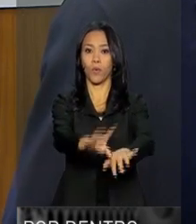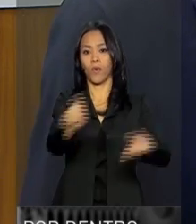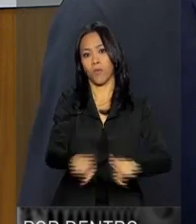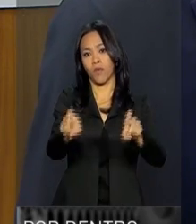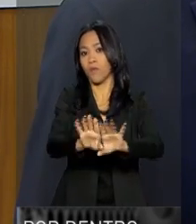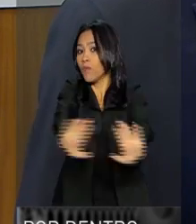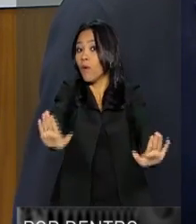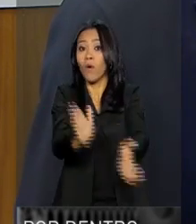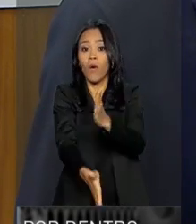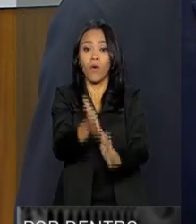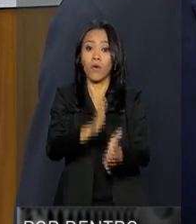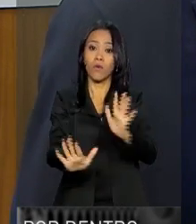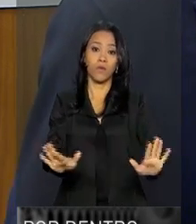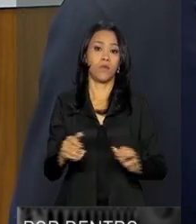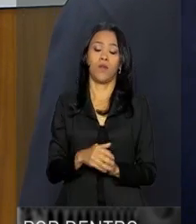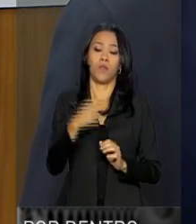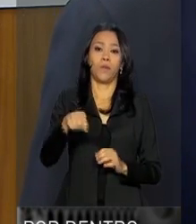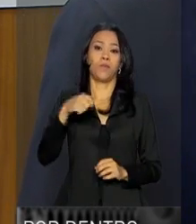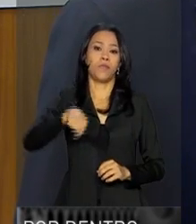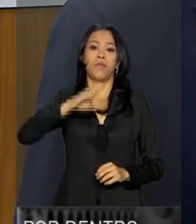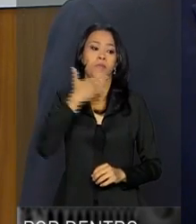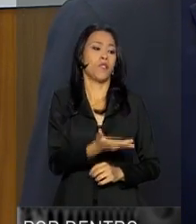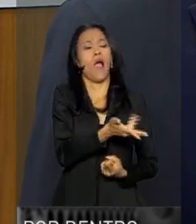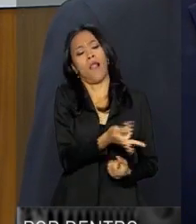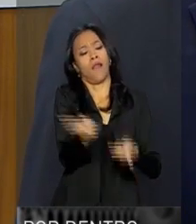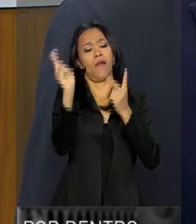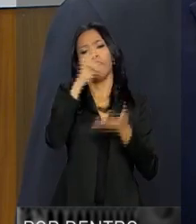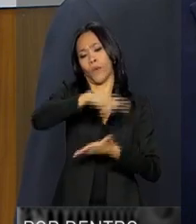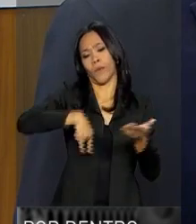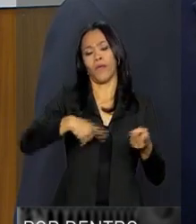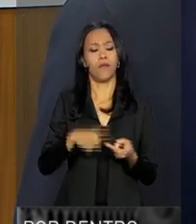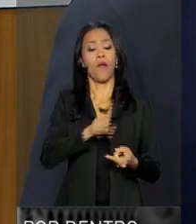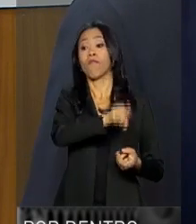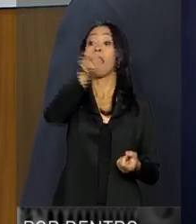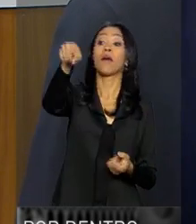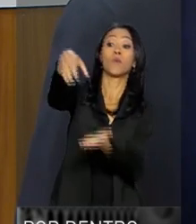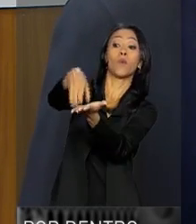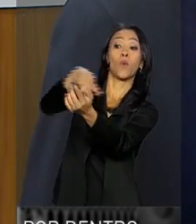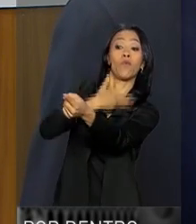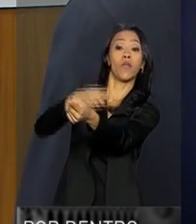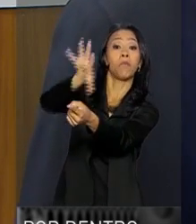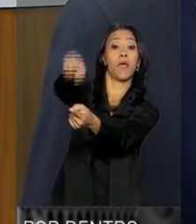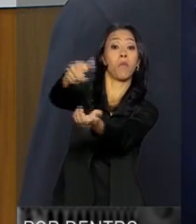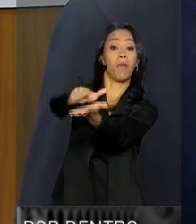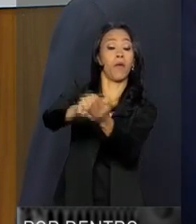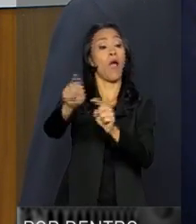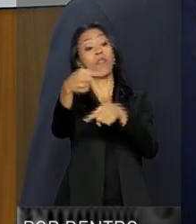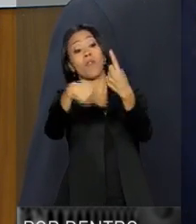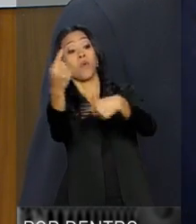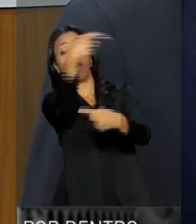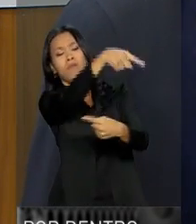precise pedir por um cidadão levar documento e num órgão pegar um papel levando outro órgão fazer todo esse